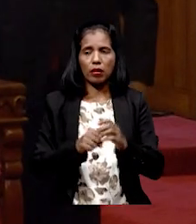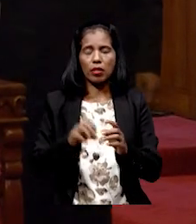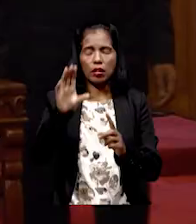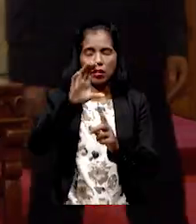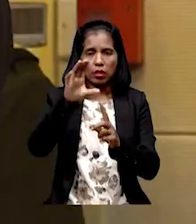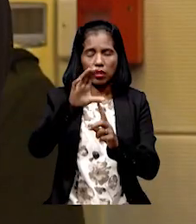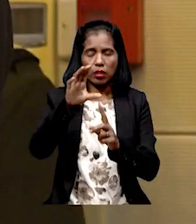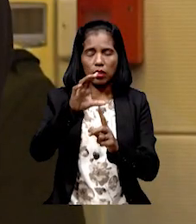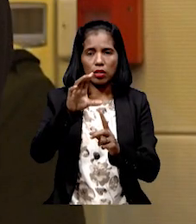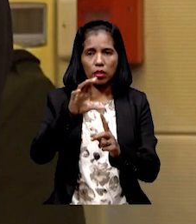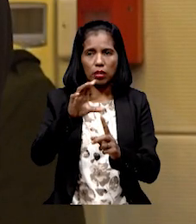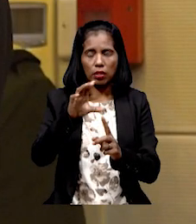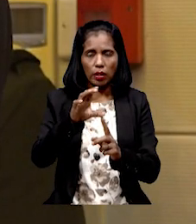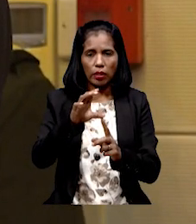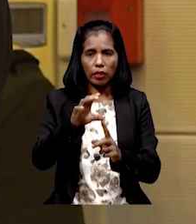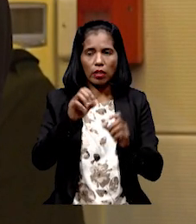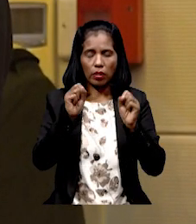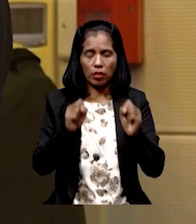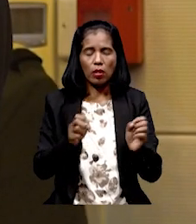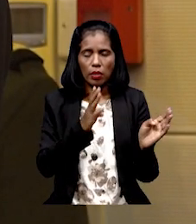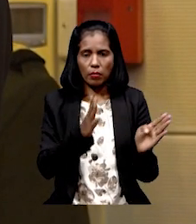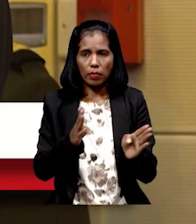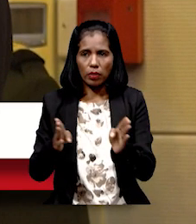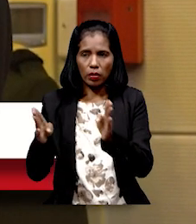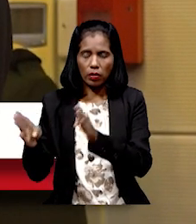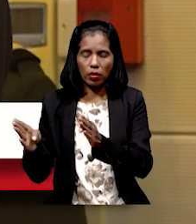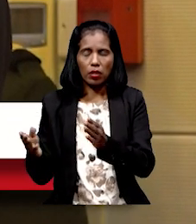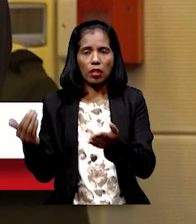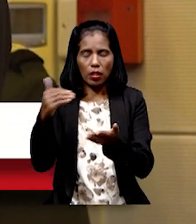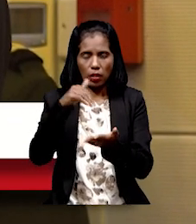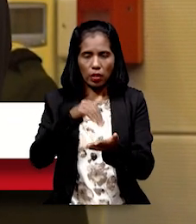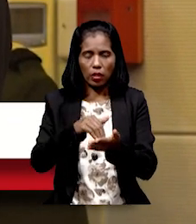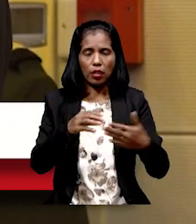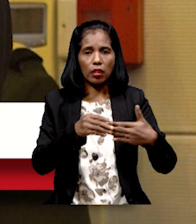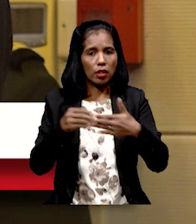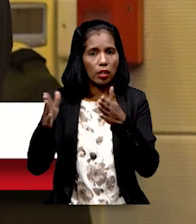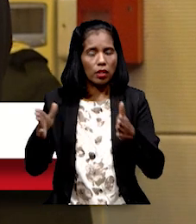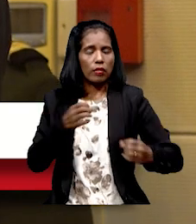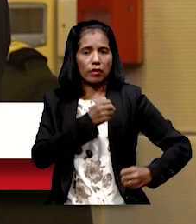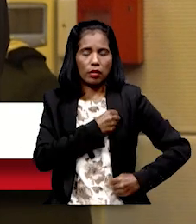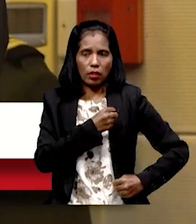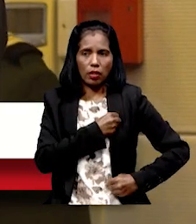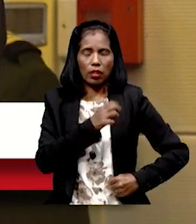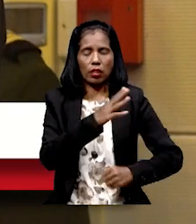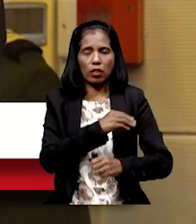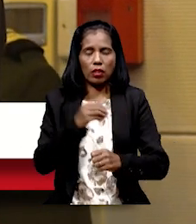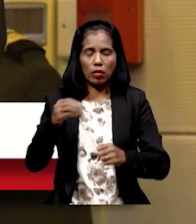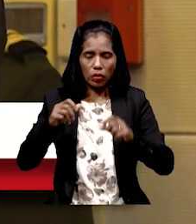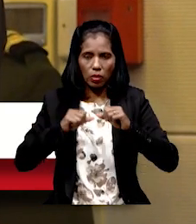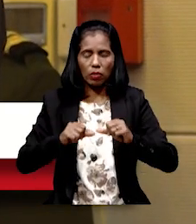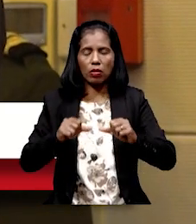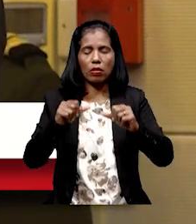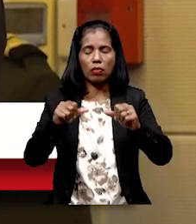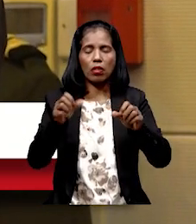Forças Armadas dar continuidade ao processo de renovação das lideranças militares para evitar descontinuidades